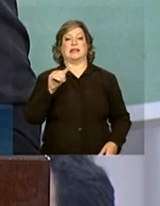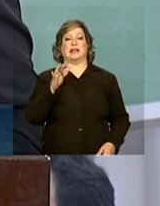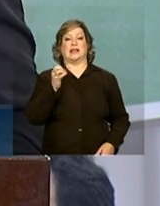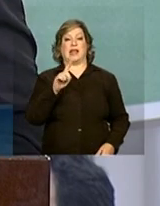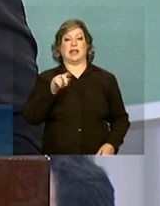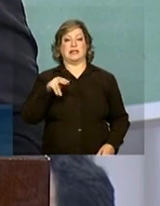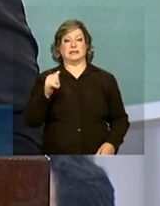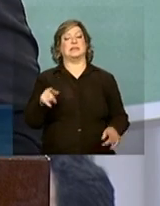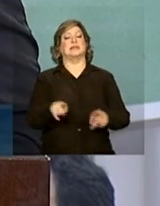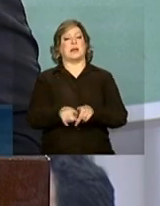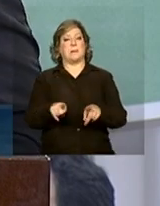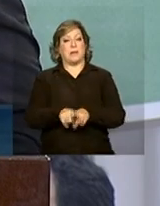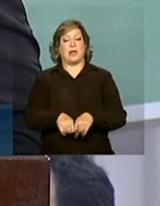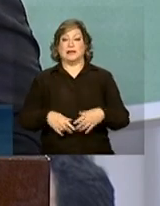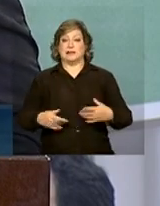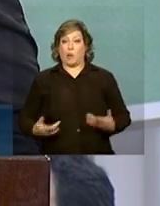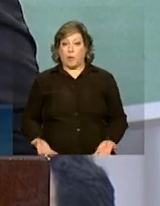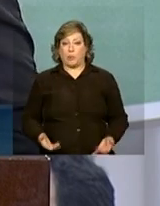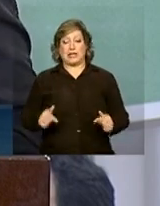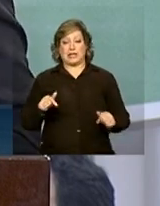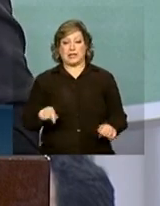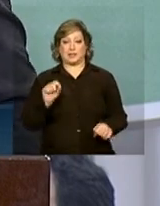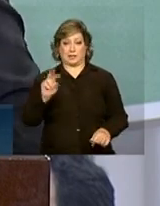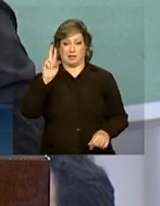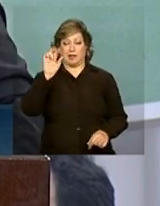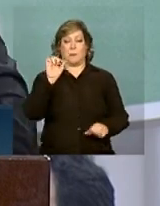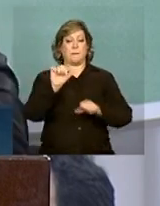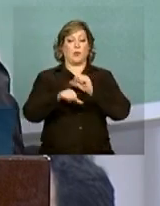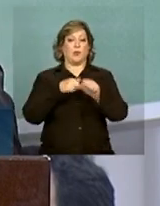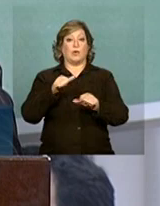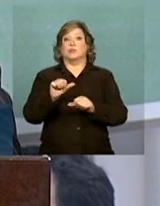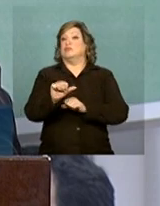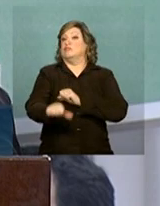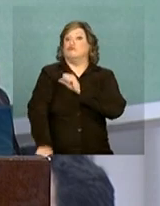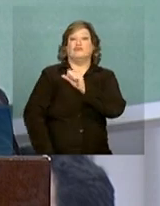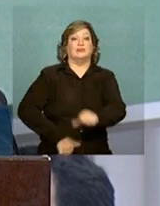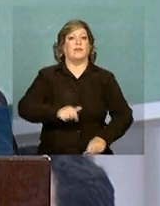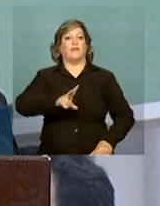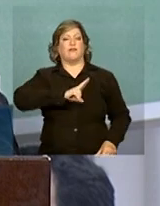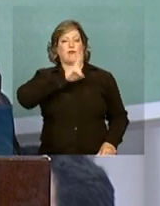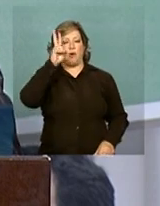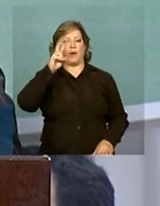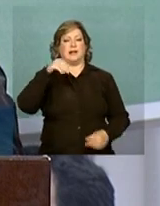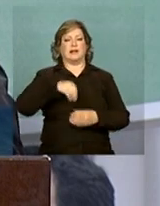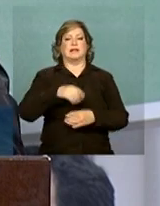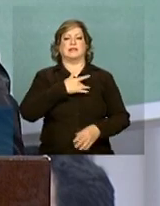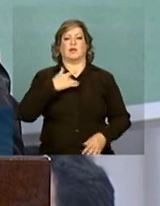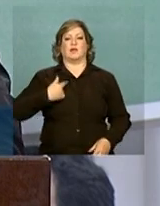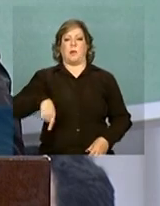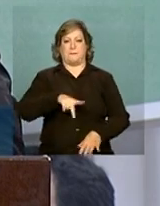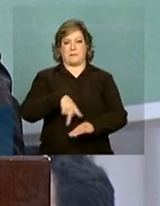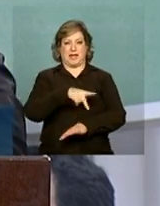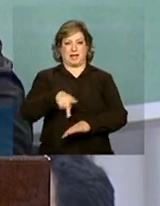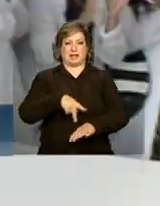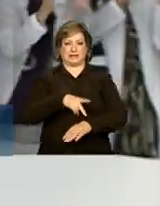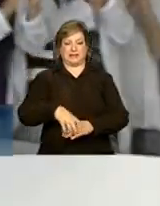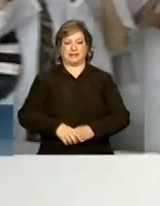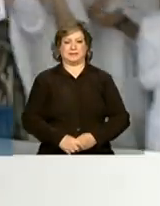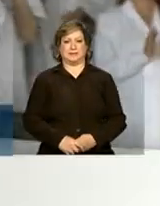Isso representa, não é uma mudança não, senhor ministro, é uma revolução na saúde do nosso país.